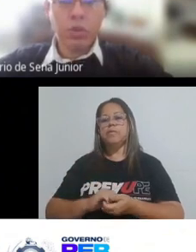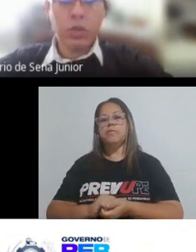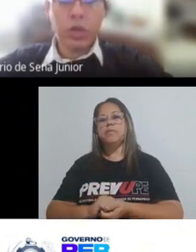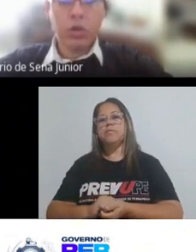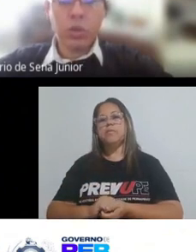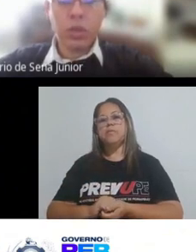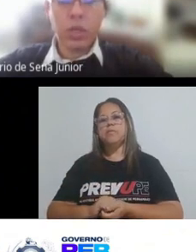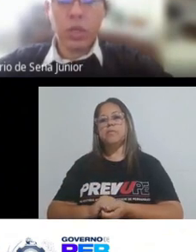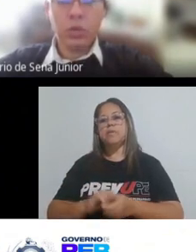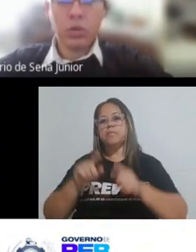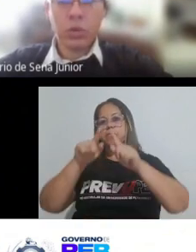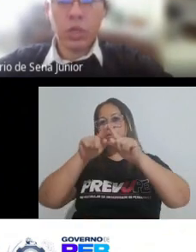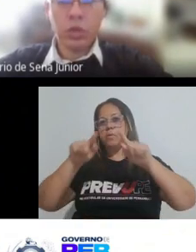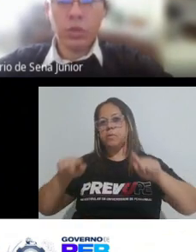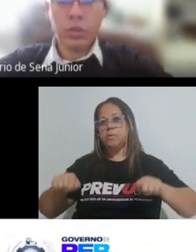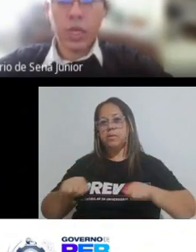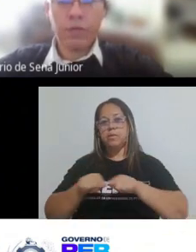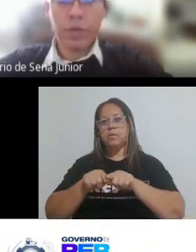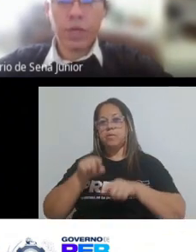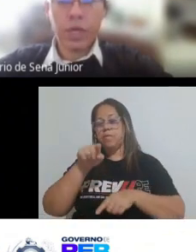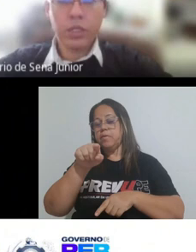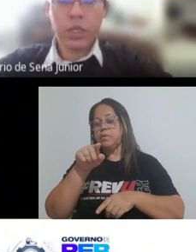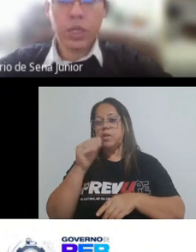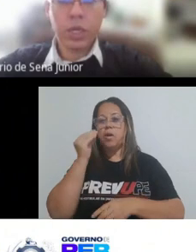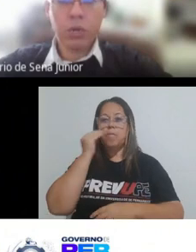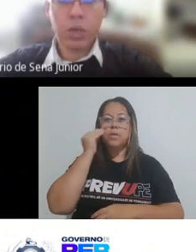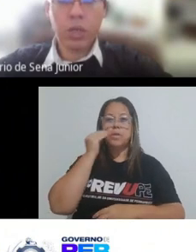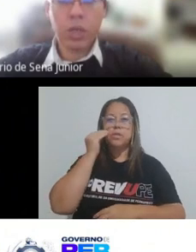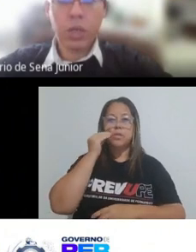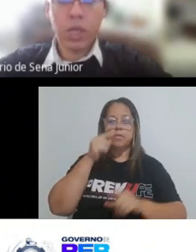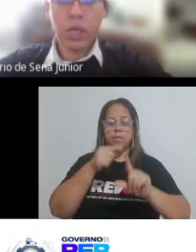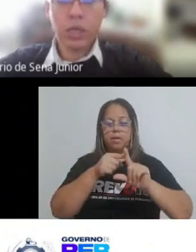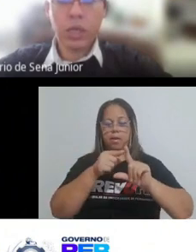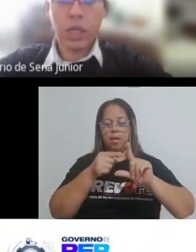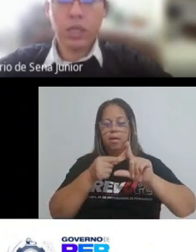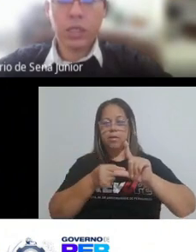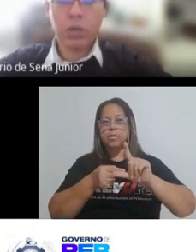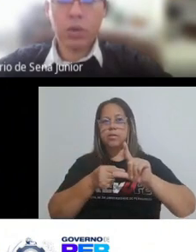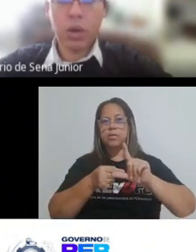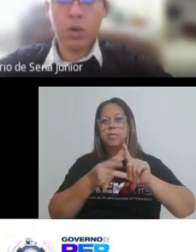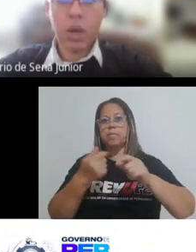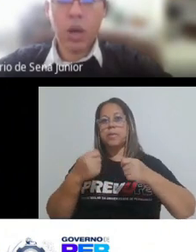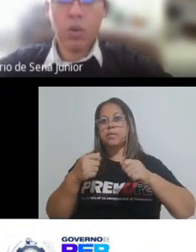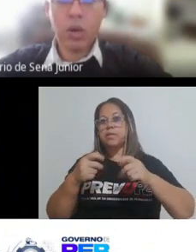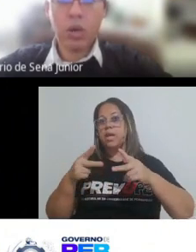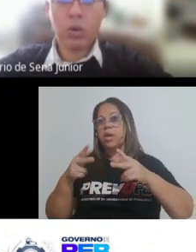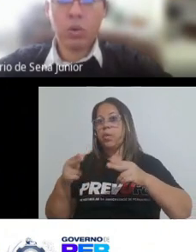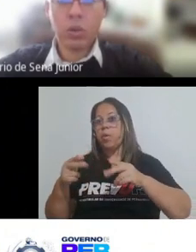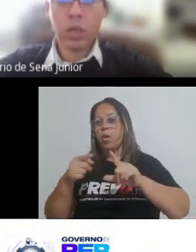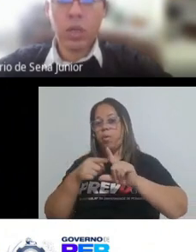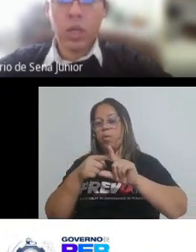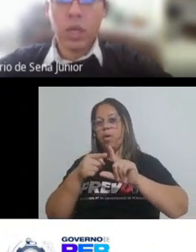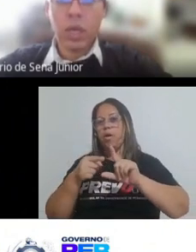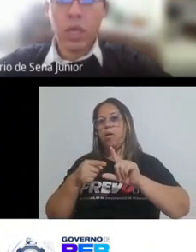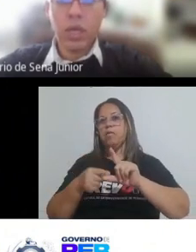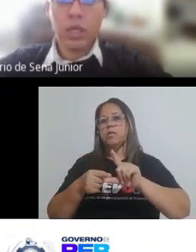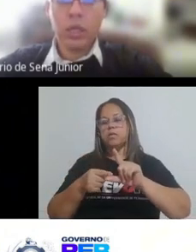Por trigonometria, o estudante observa que este ângulo aqui tem que ser igual ao ângulo